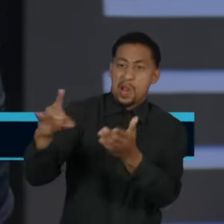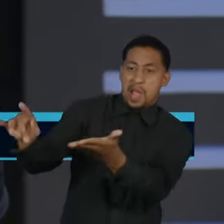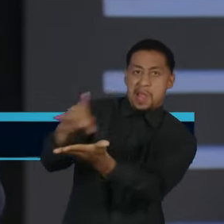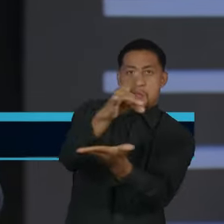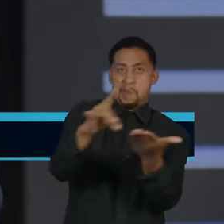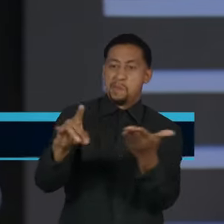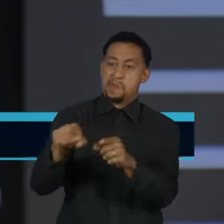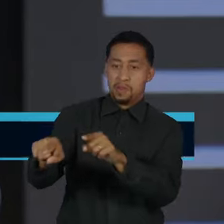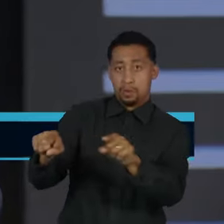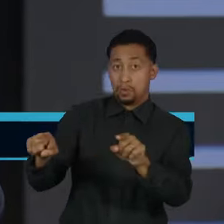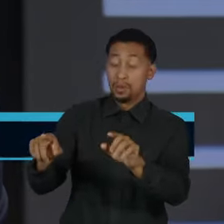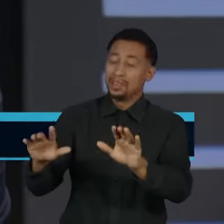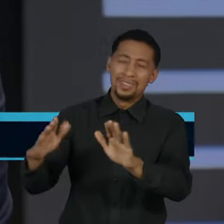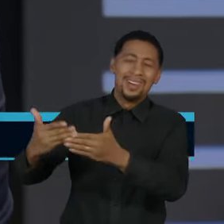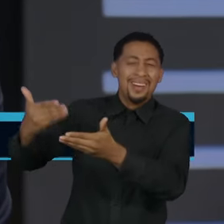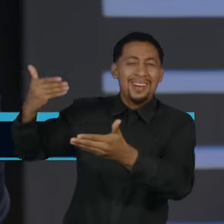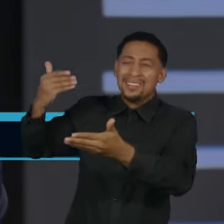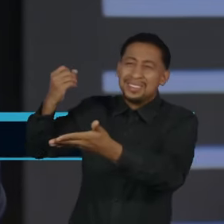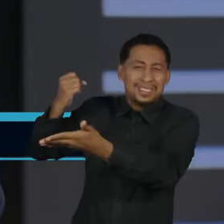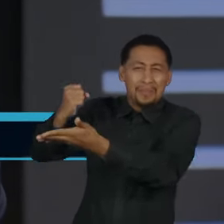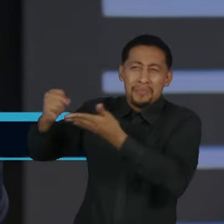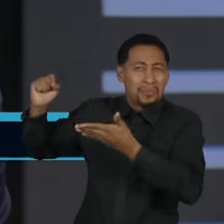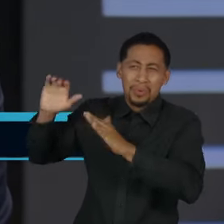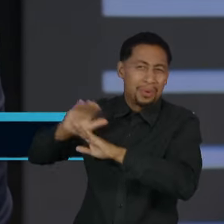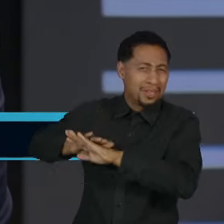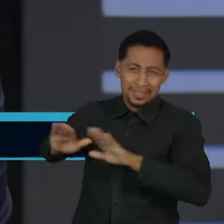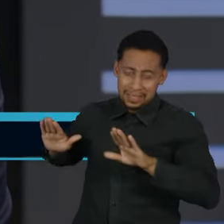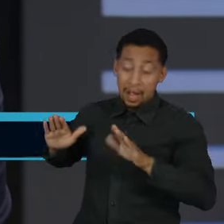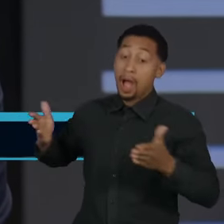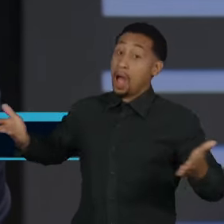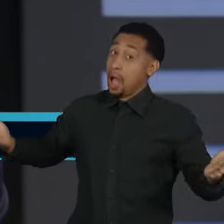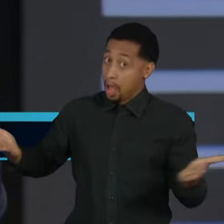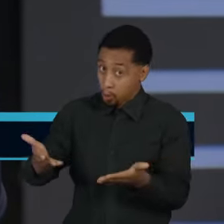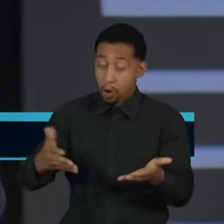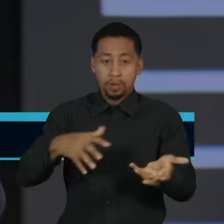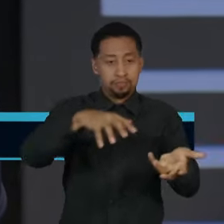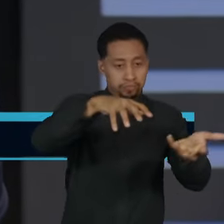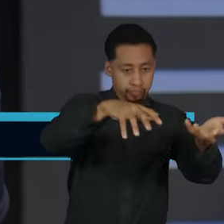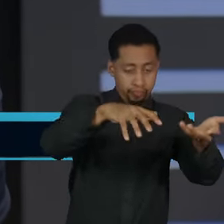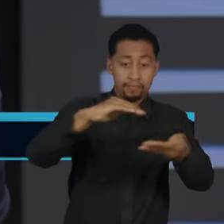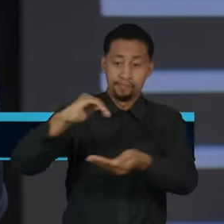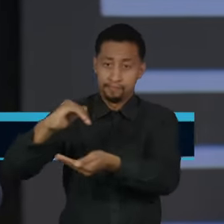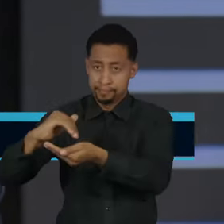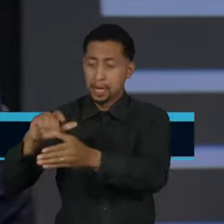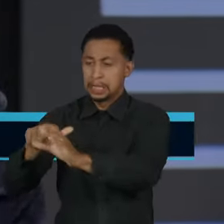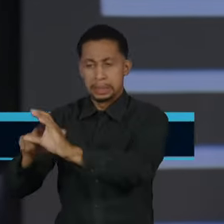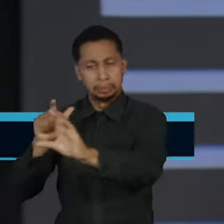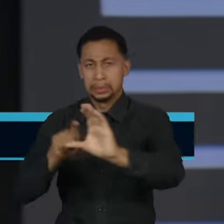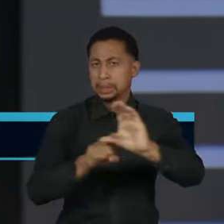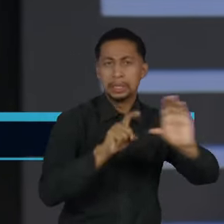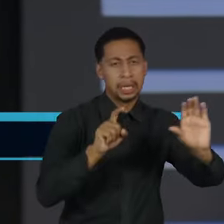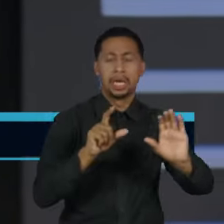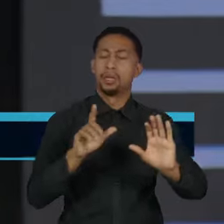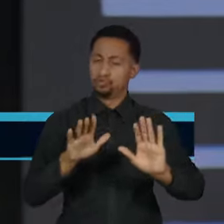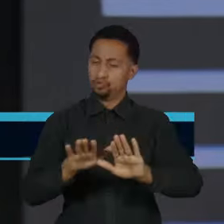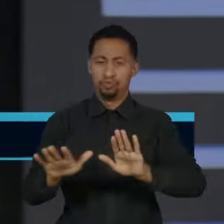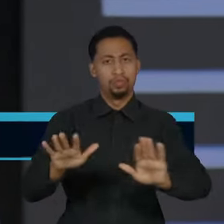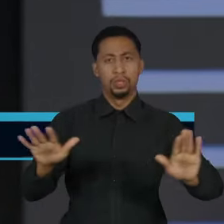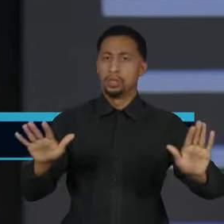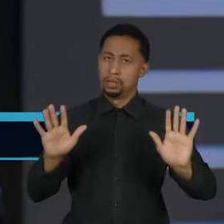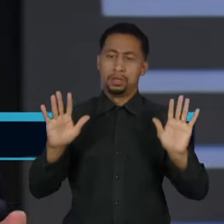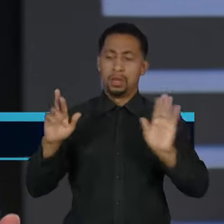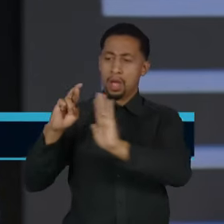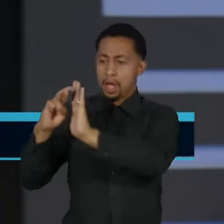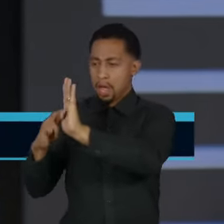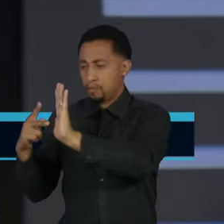a gente tem que acreditar que as instituições são independentes e funcionam. Funcionando assim, não há sentido, na minha opinião, nenhuma, para ter